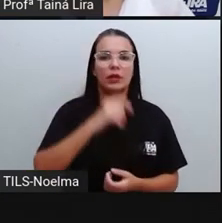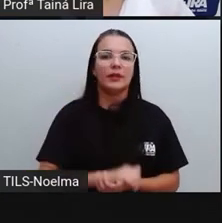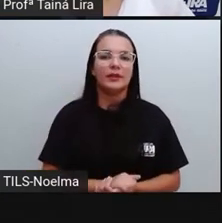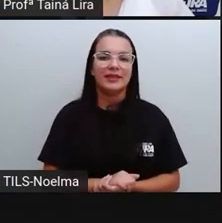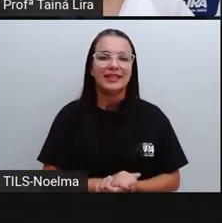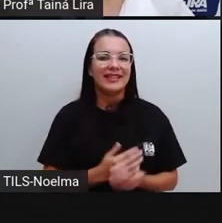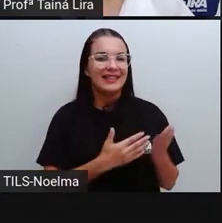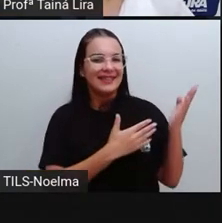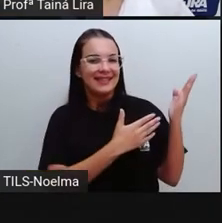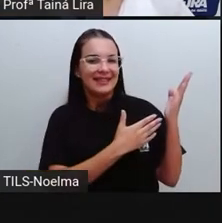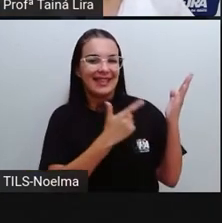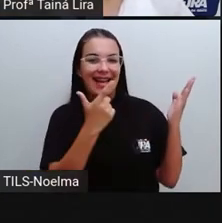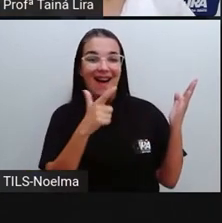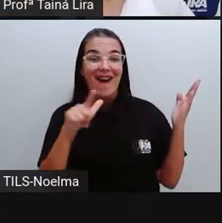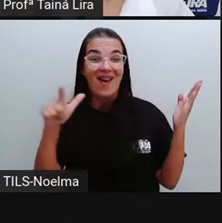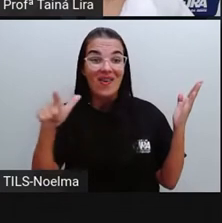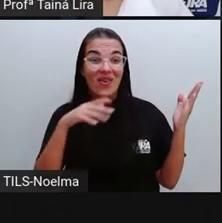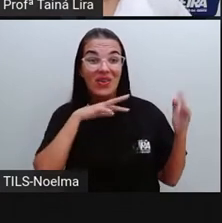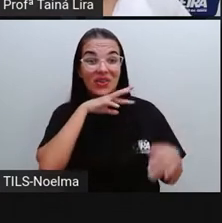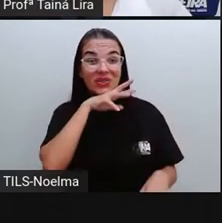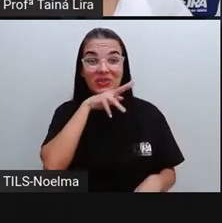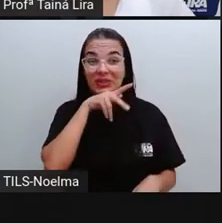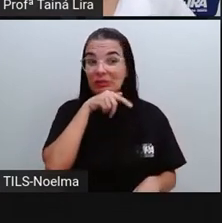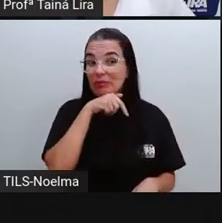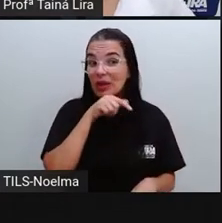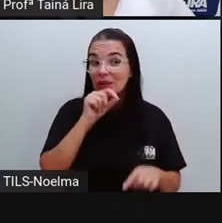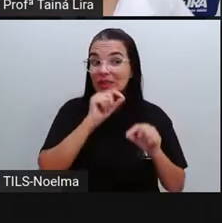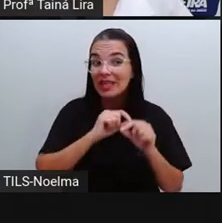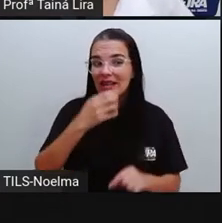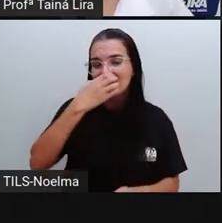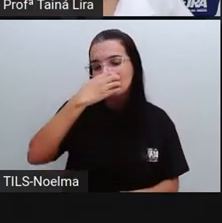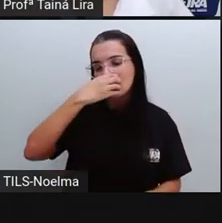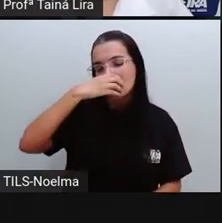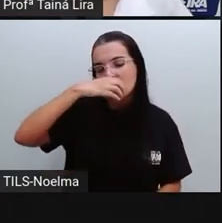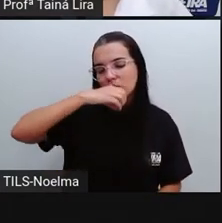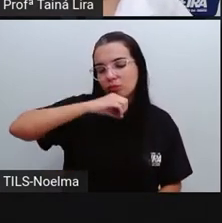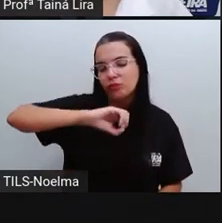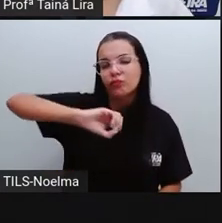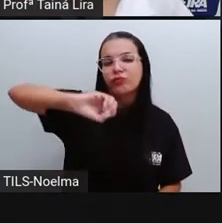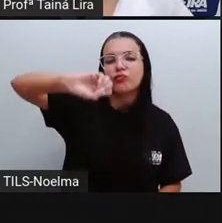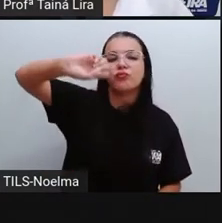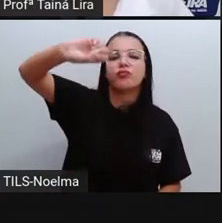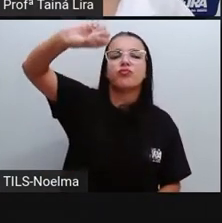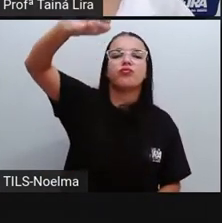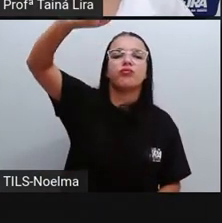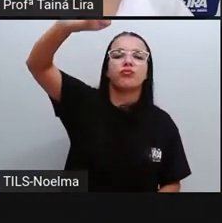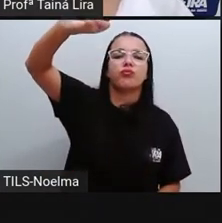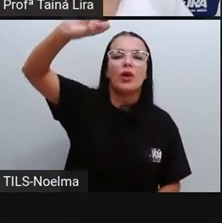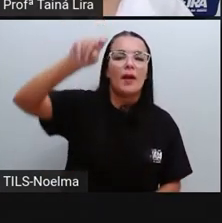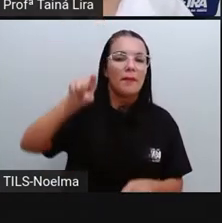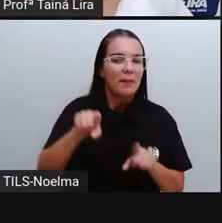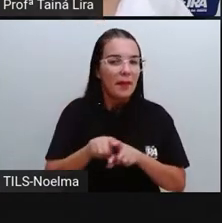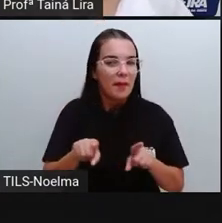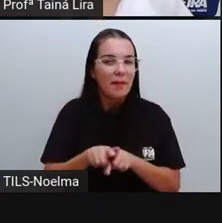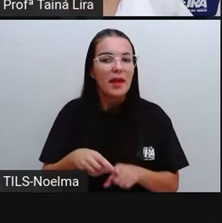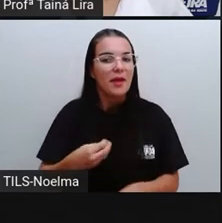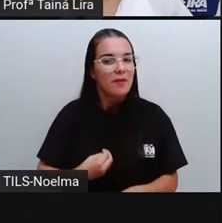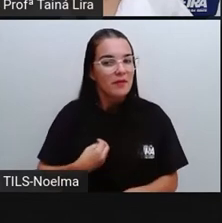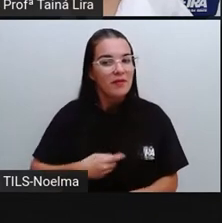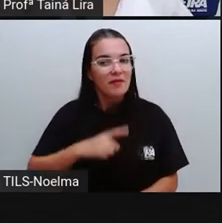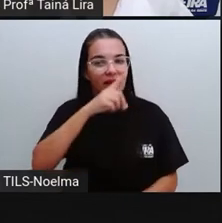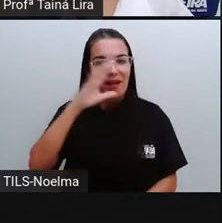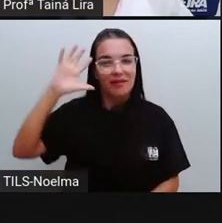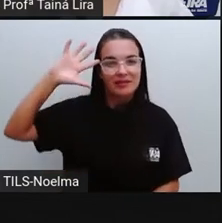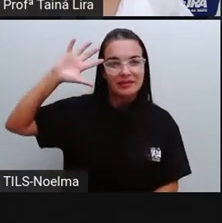Ó, a Pro também trouxe aqui para vocês, ó, os elefantes, tá? Também são animais que vivem na